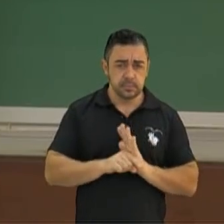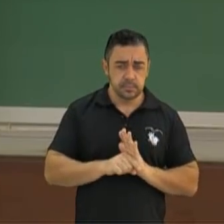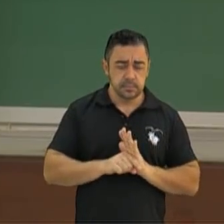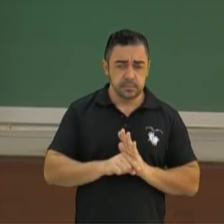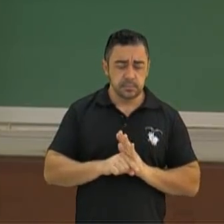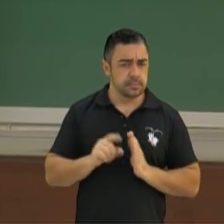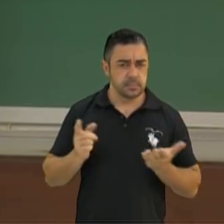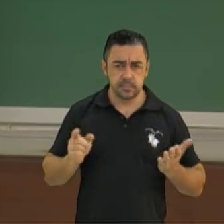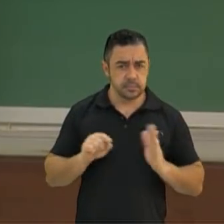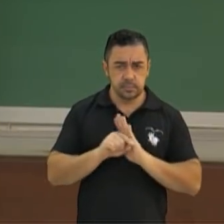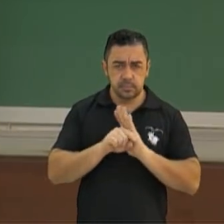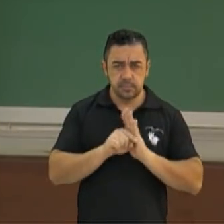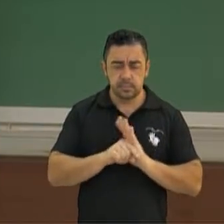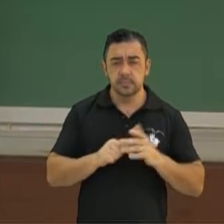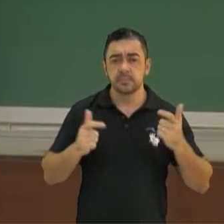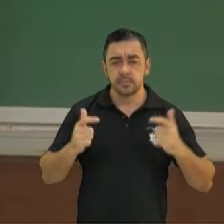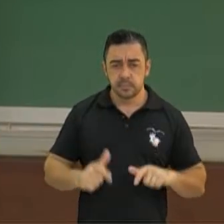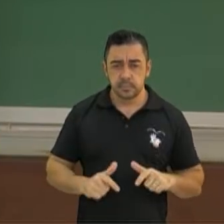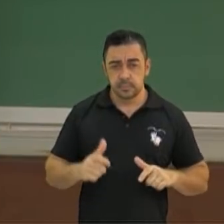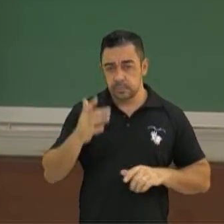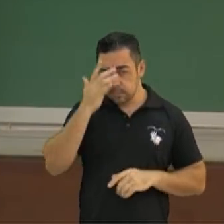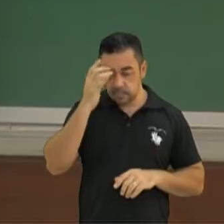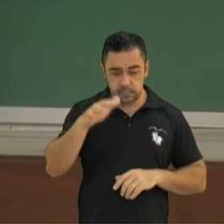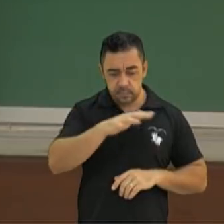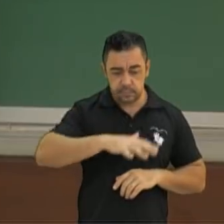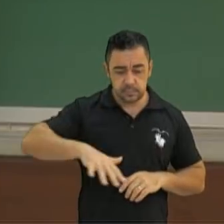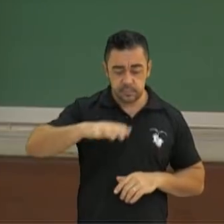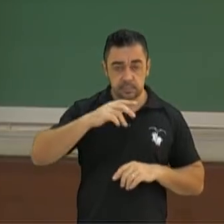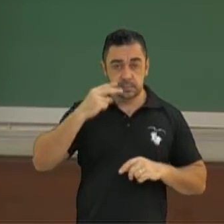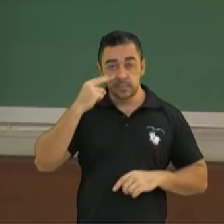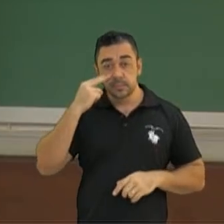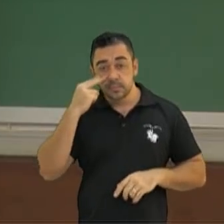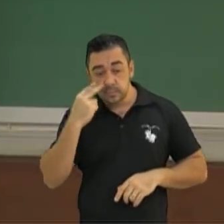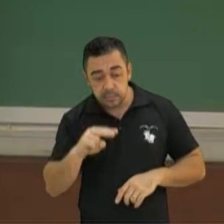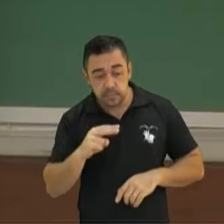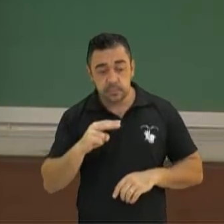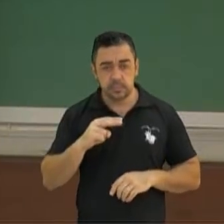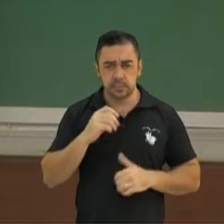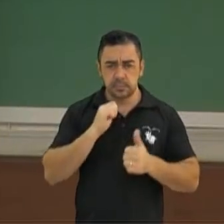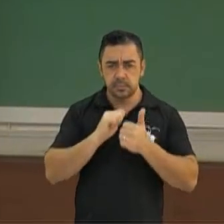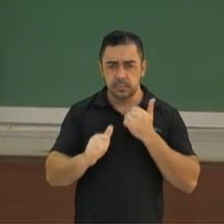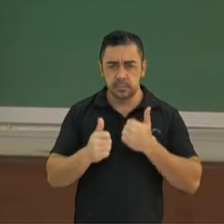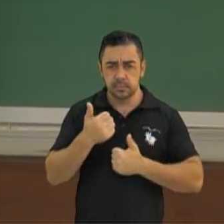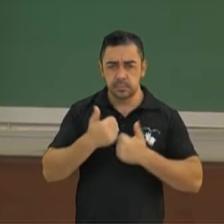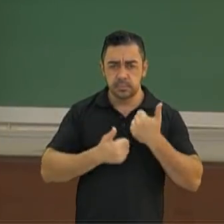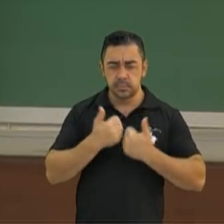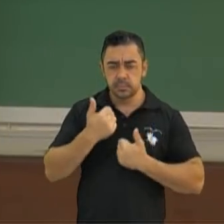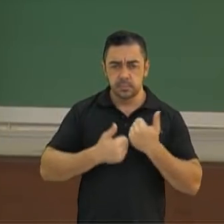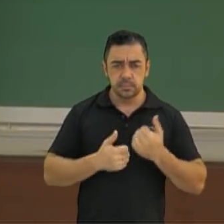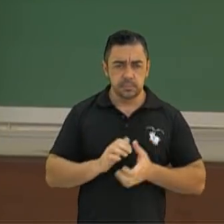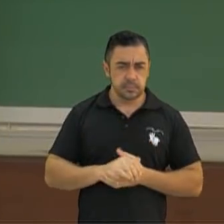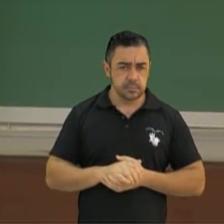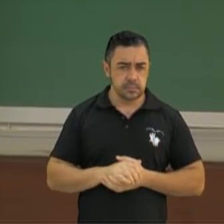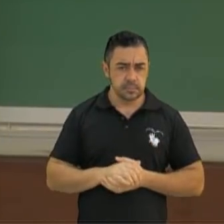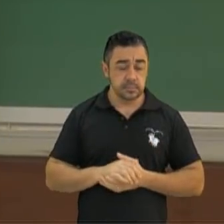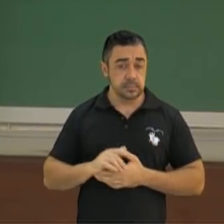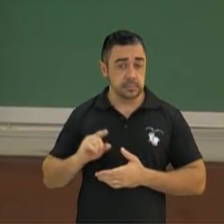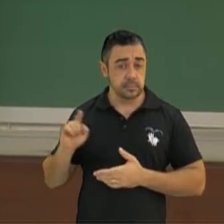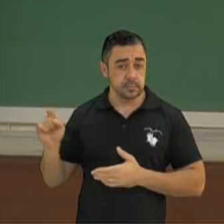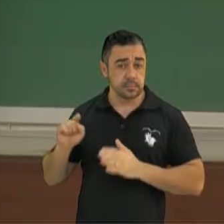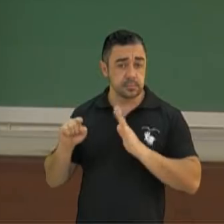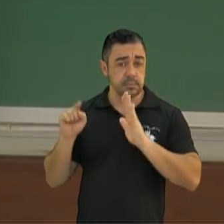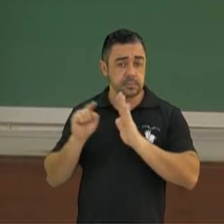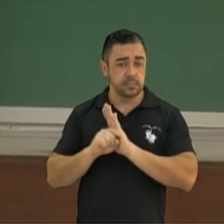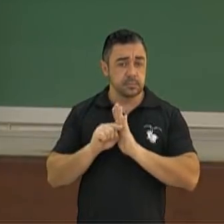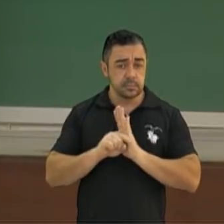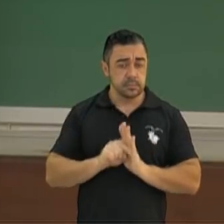querem fazer essa pesquisa com pessoas que assistiram um jogo de futebol no estádio. E a pesquisa é